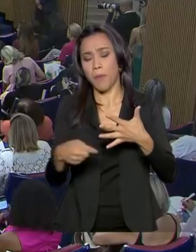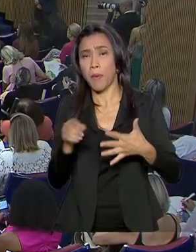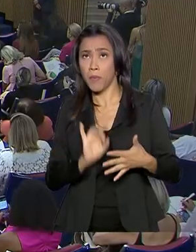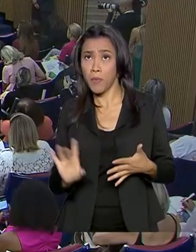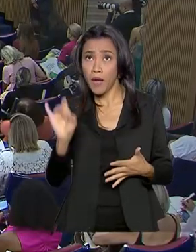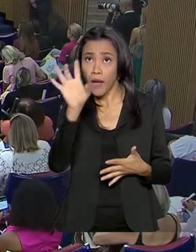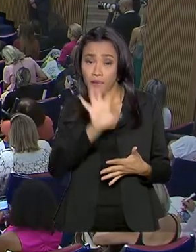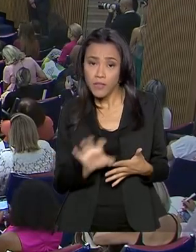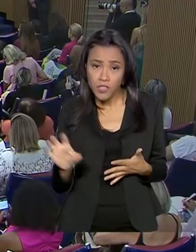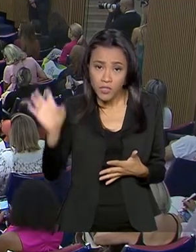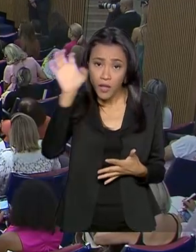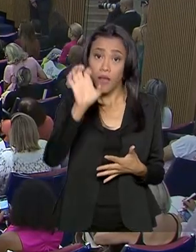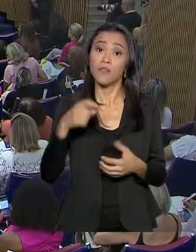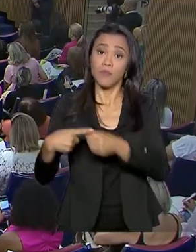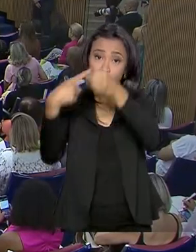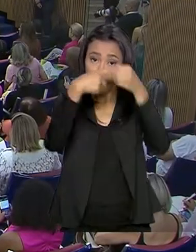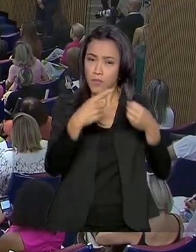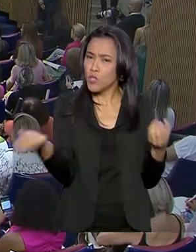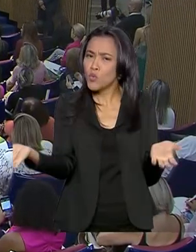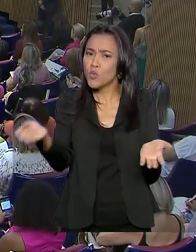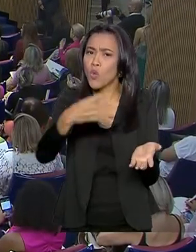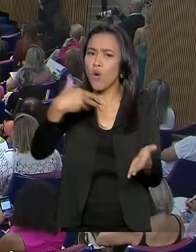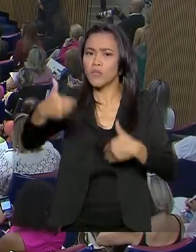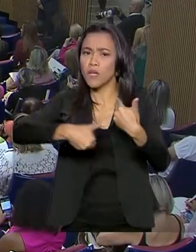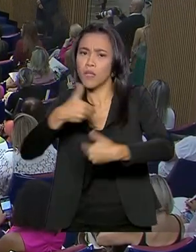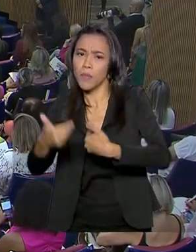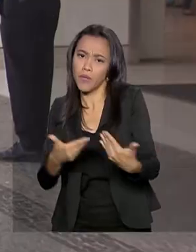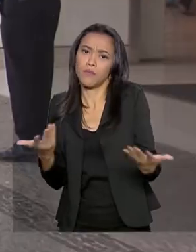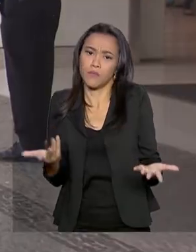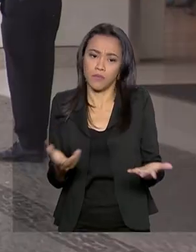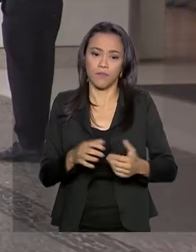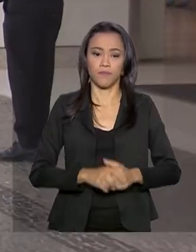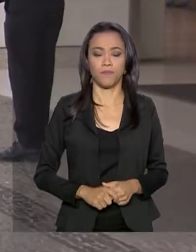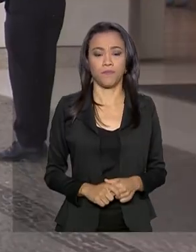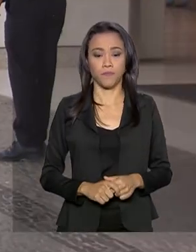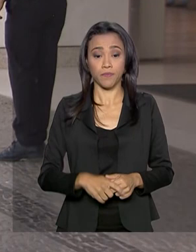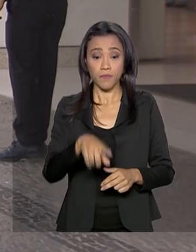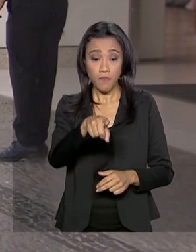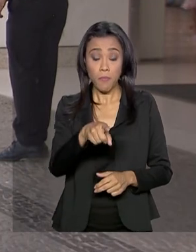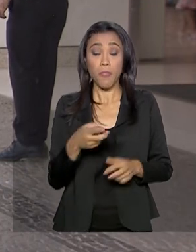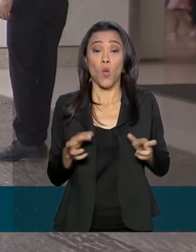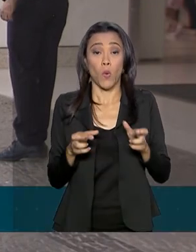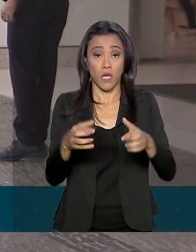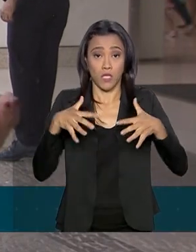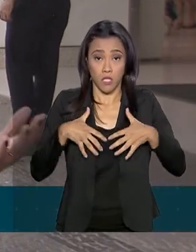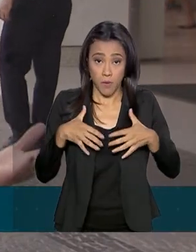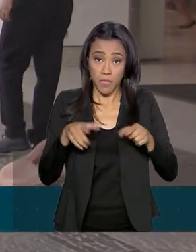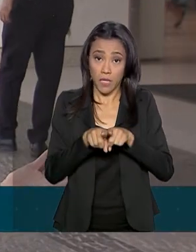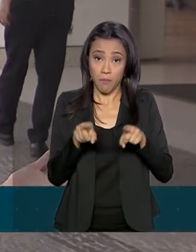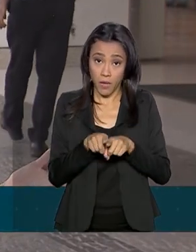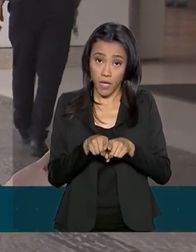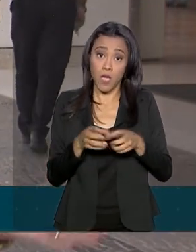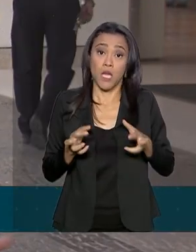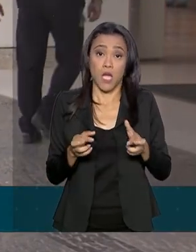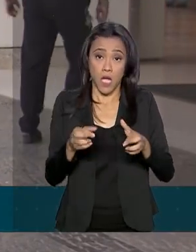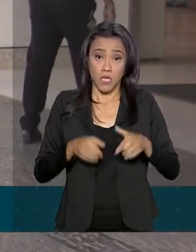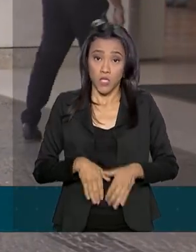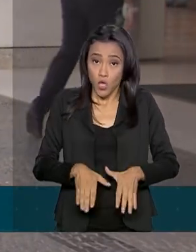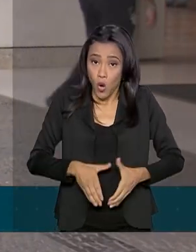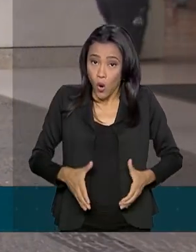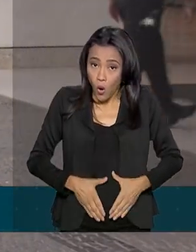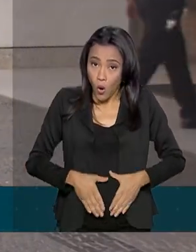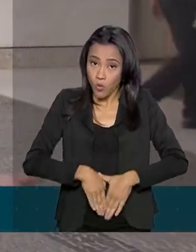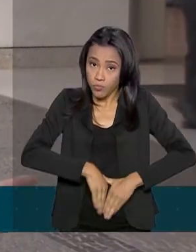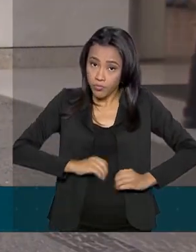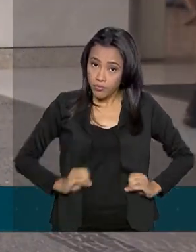estados e municípios e quais são os novos tratamentos alternativos o câncer de mama e de colo do útero representam mais de